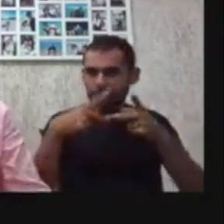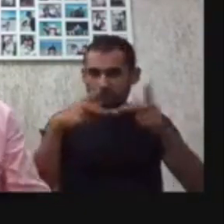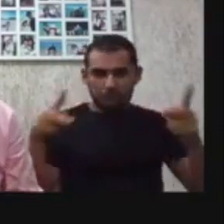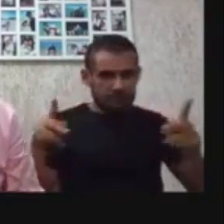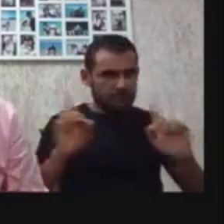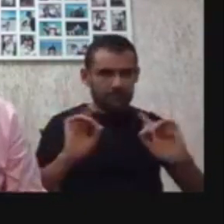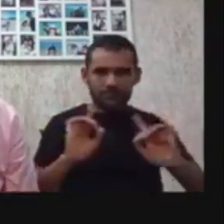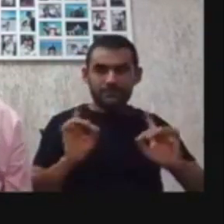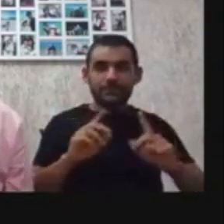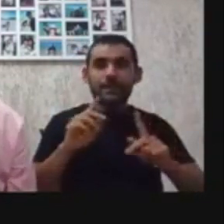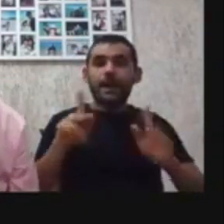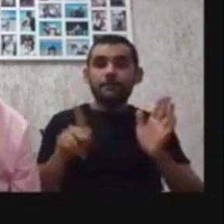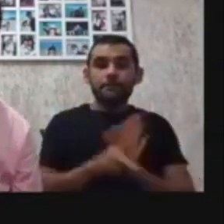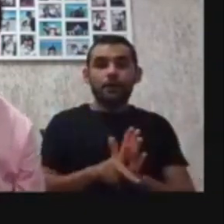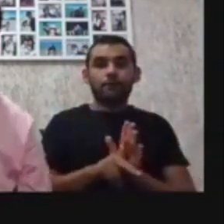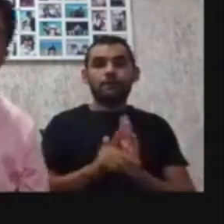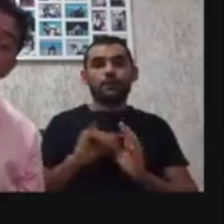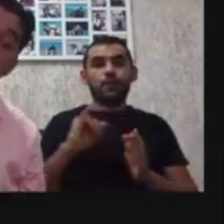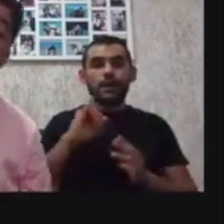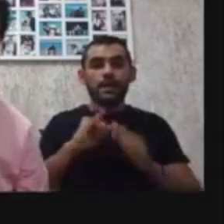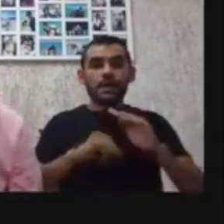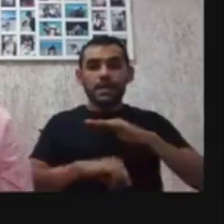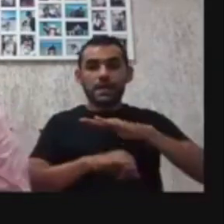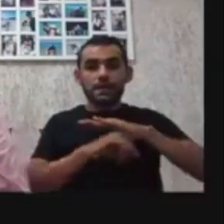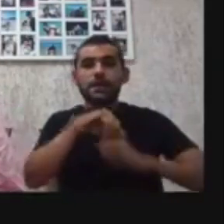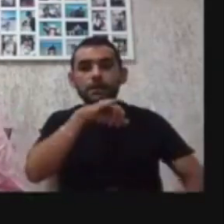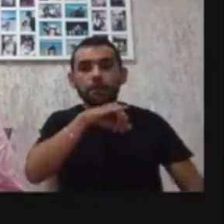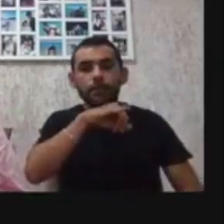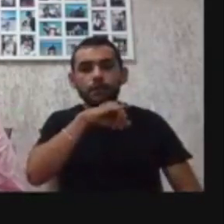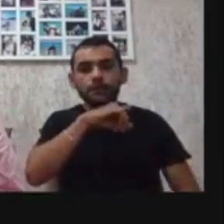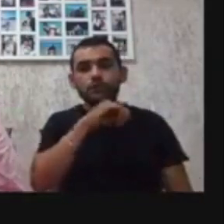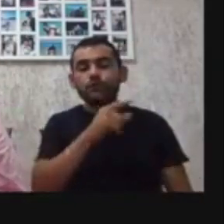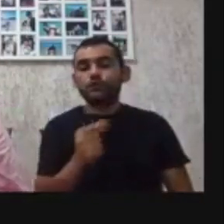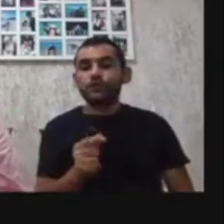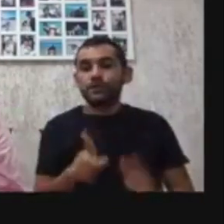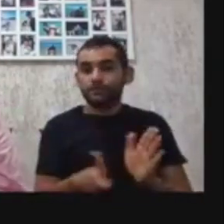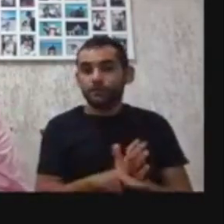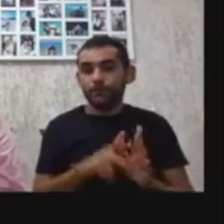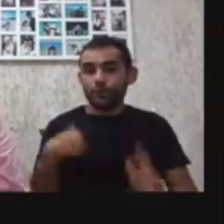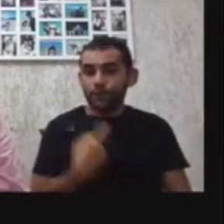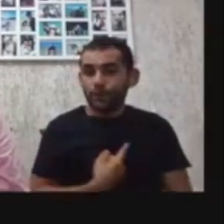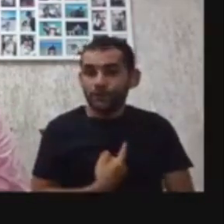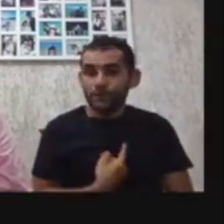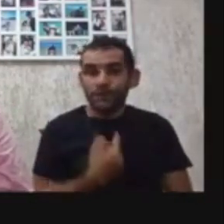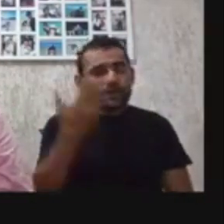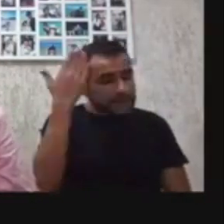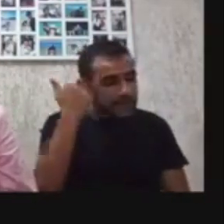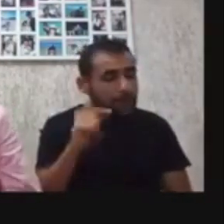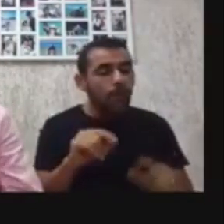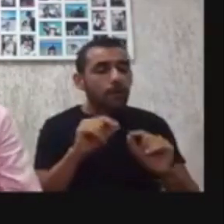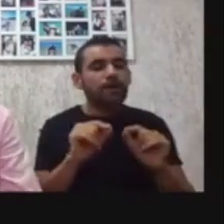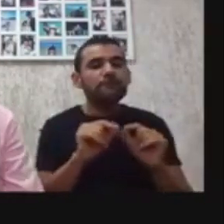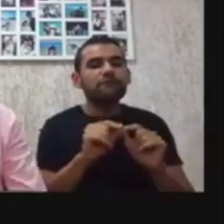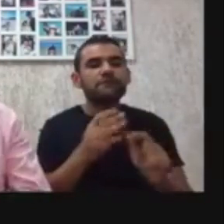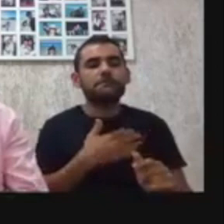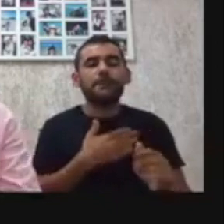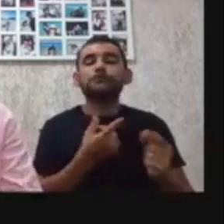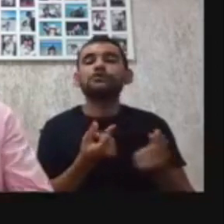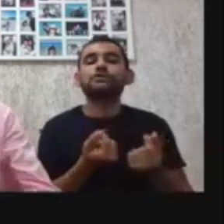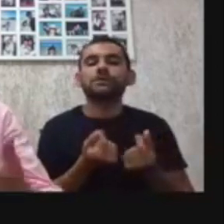Saúde. Esse dinheiro pertence aos nossos impostos. Então, esse dinheiro, eu quero saber o que foi feito com ele. Você entendeu? Né? As